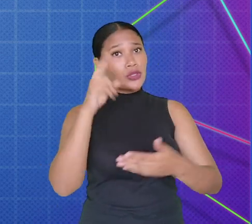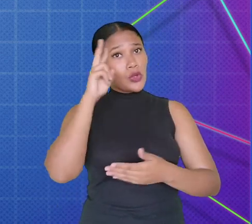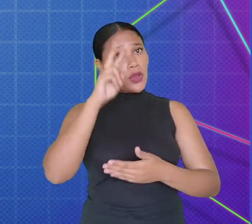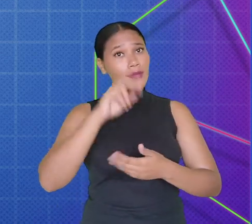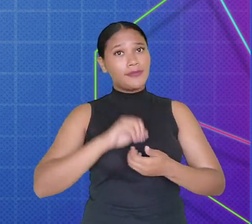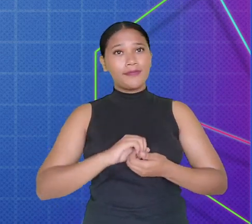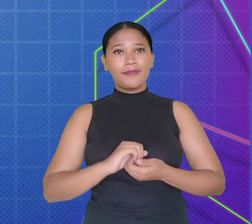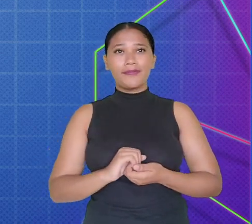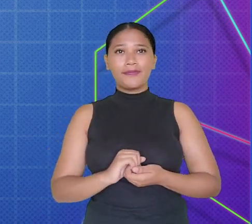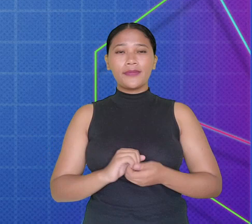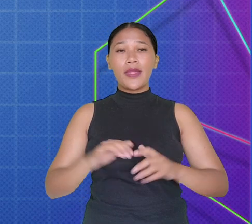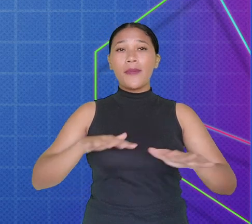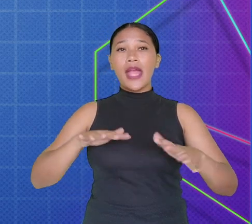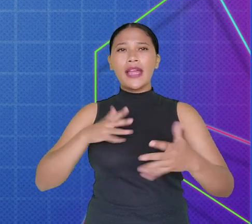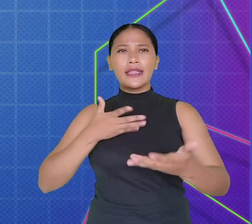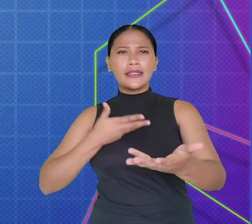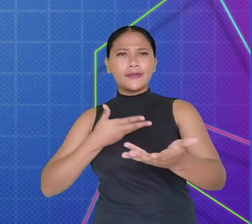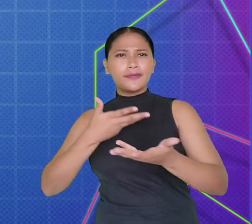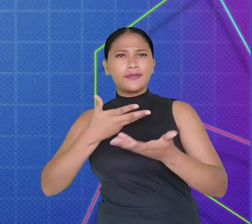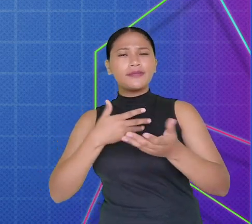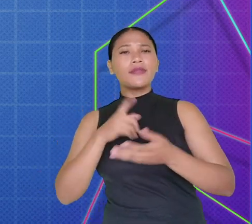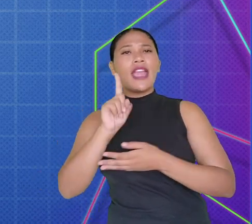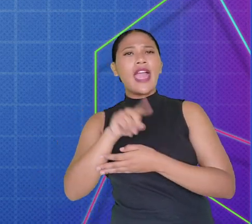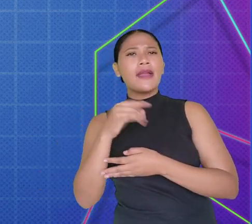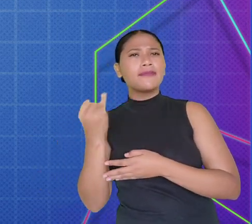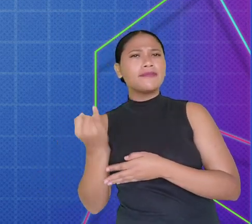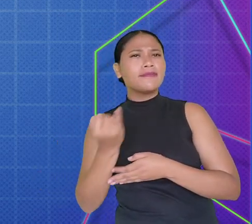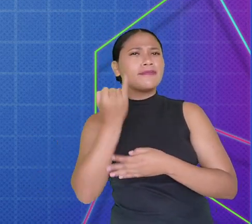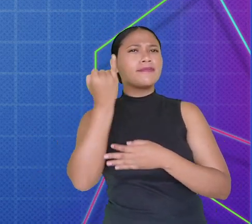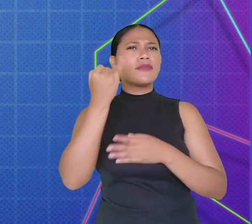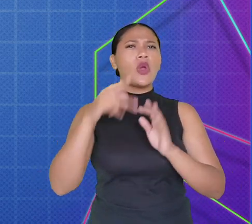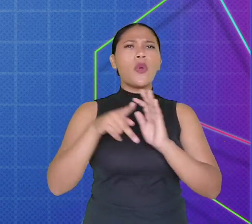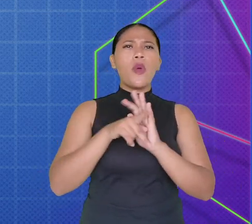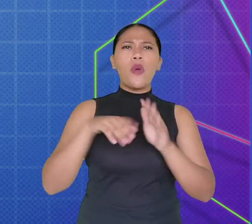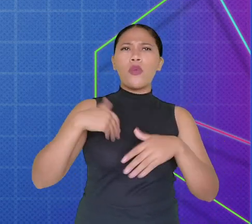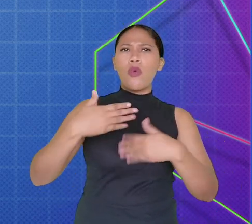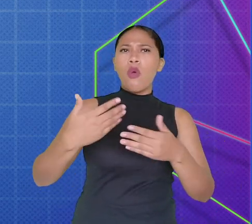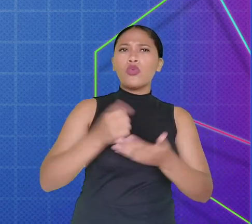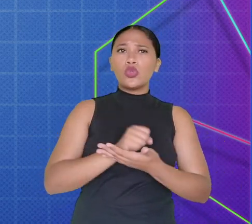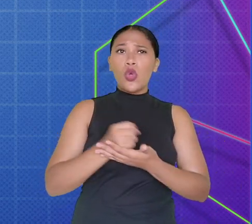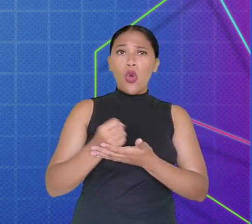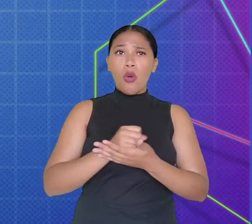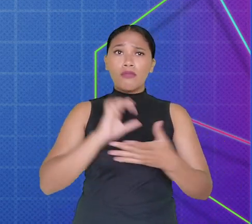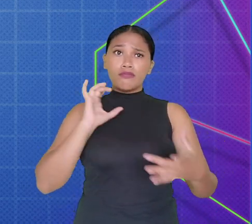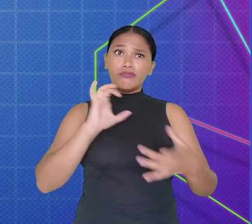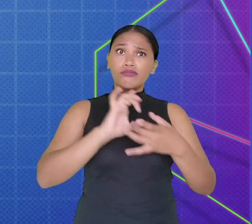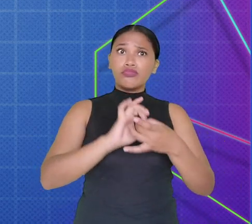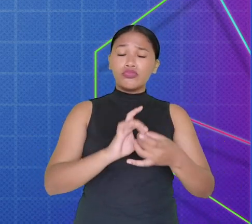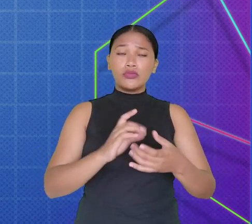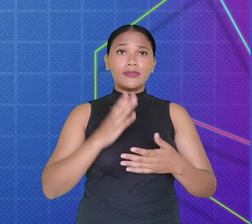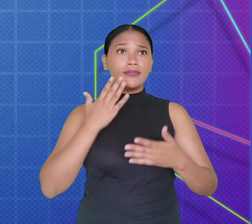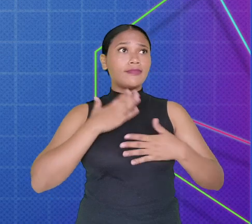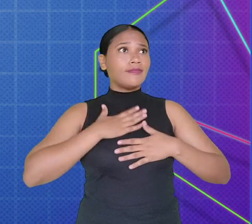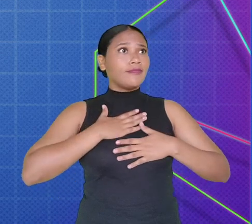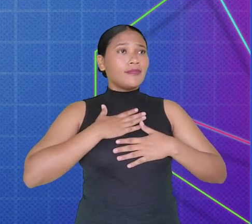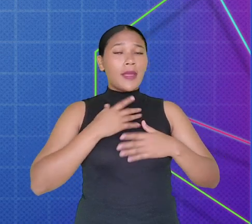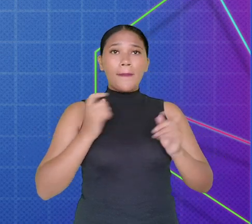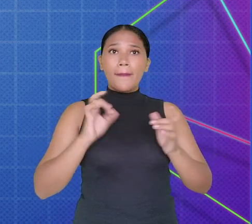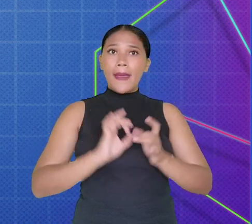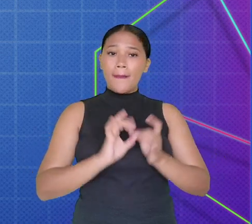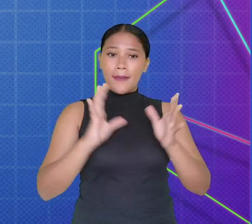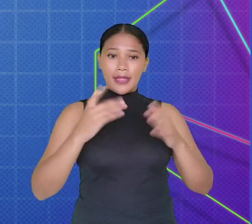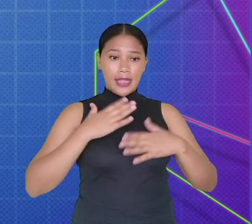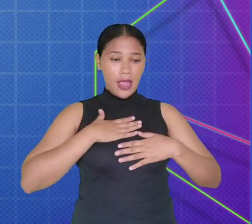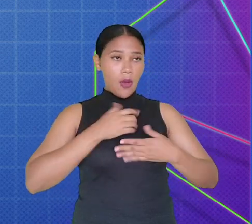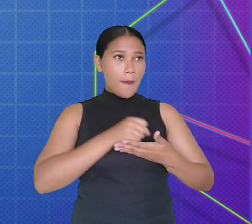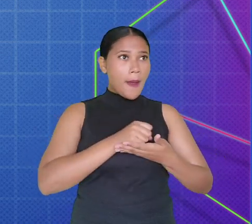desenrolar da história. A mecânica de interação é um elemento essencial para a construção de um jogo envolvente e imersivo, pois